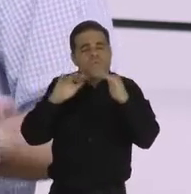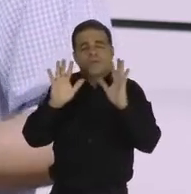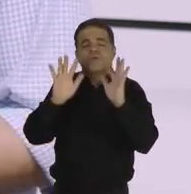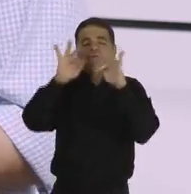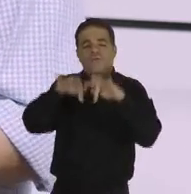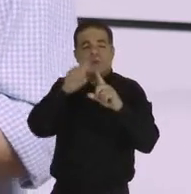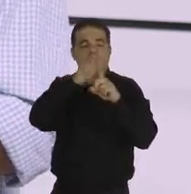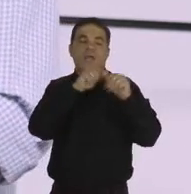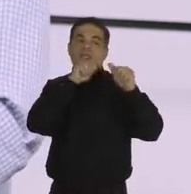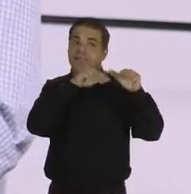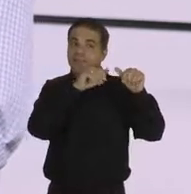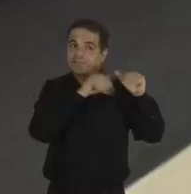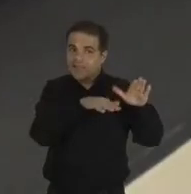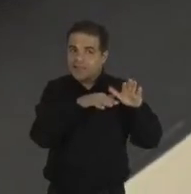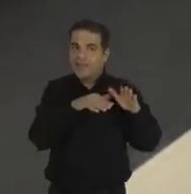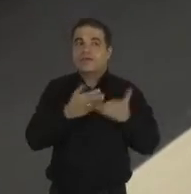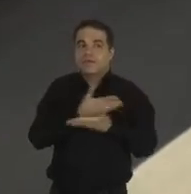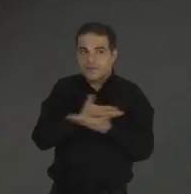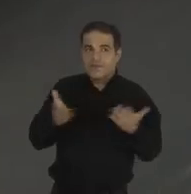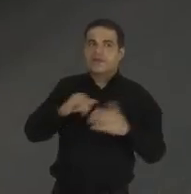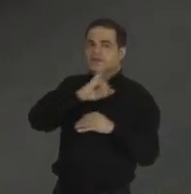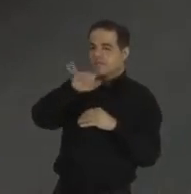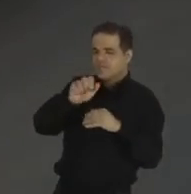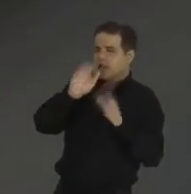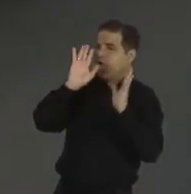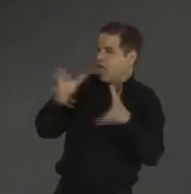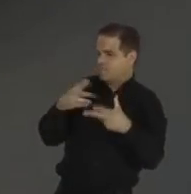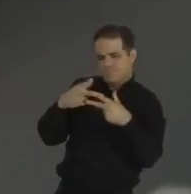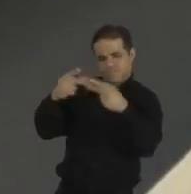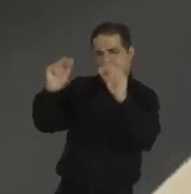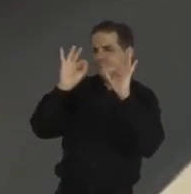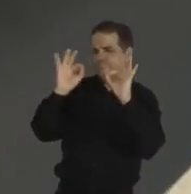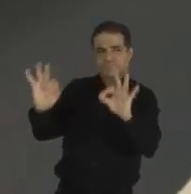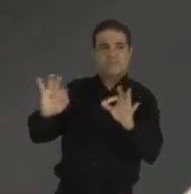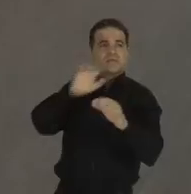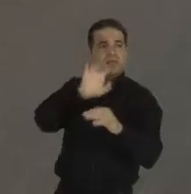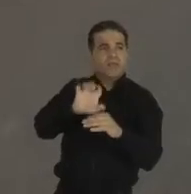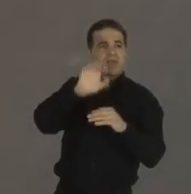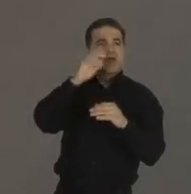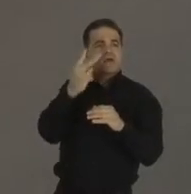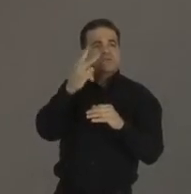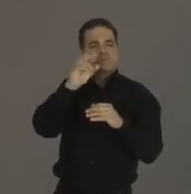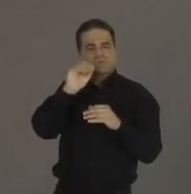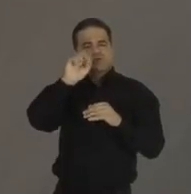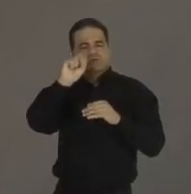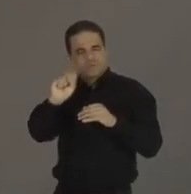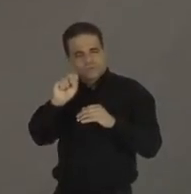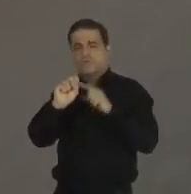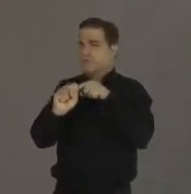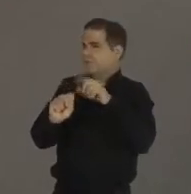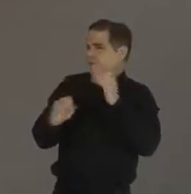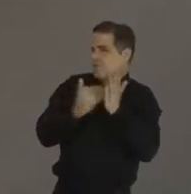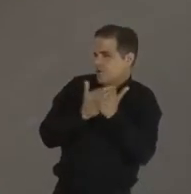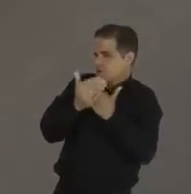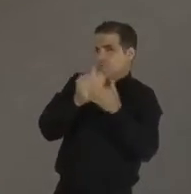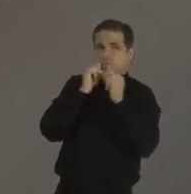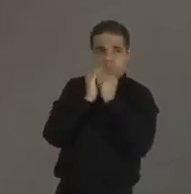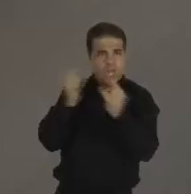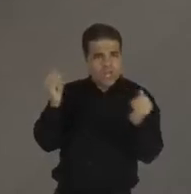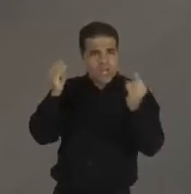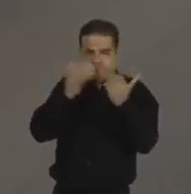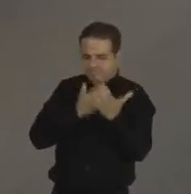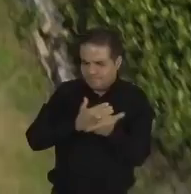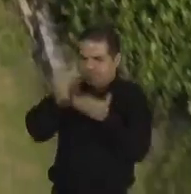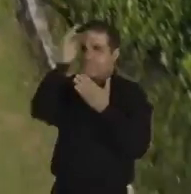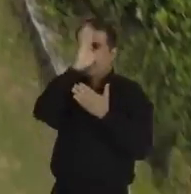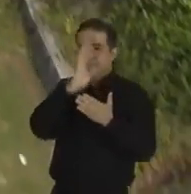foi no final de Setembro com lançamento do já multipremiado e 208 GTI Esse foi o pontapé da nossa ofensiva de elétrica no